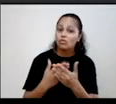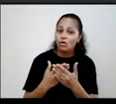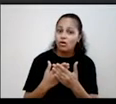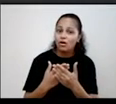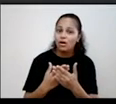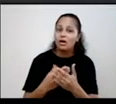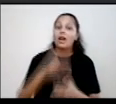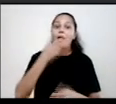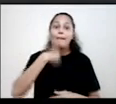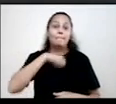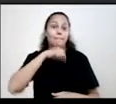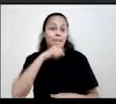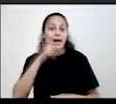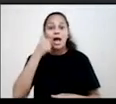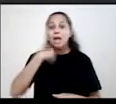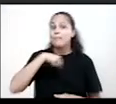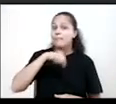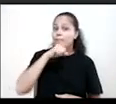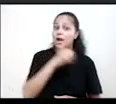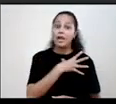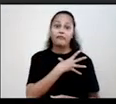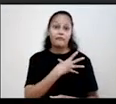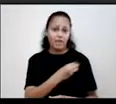quem foram à escola?